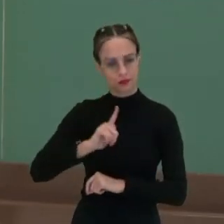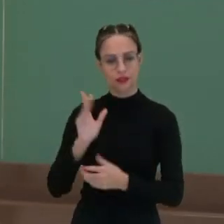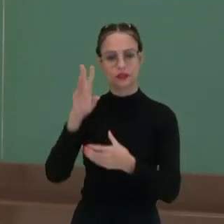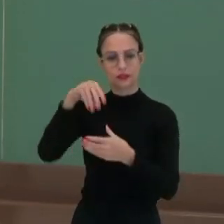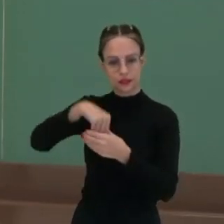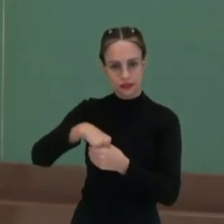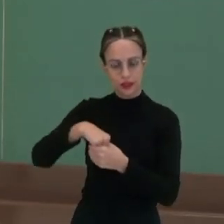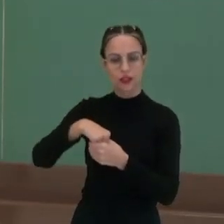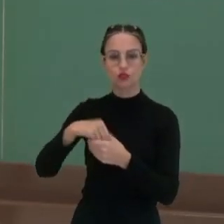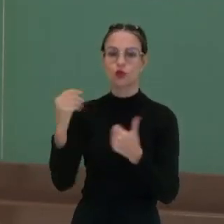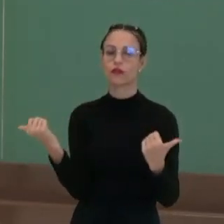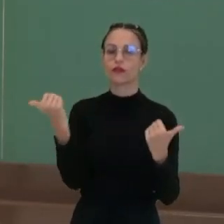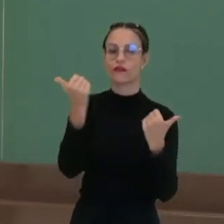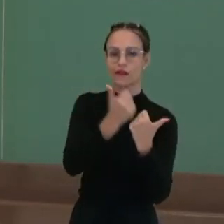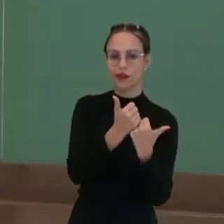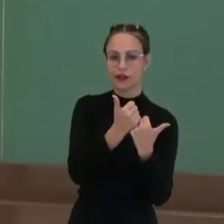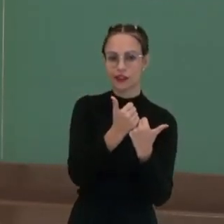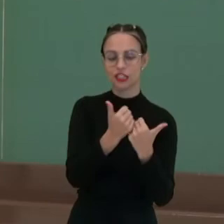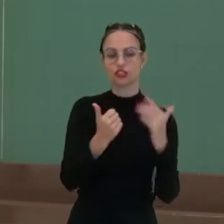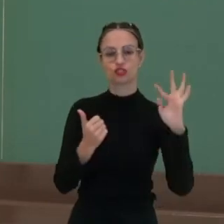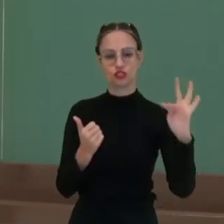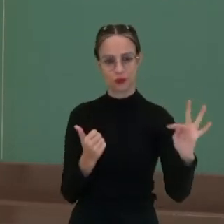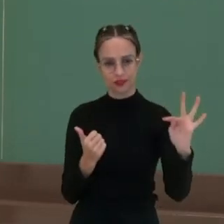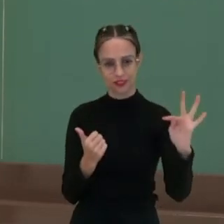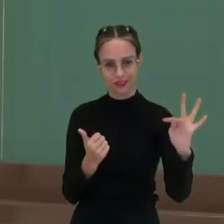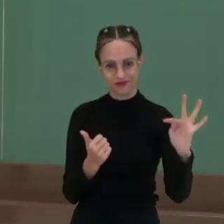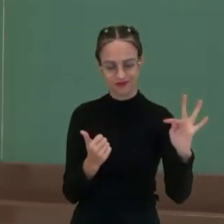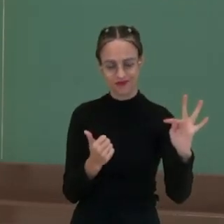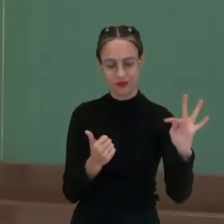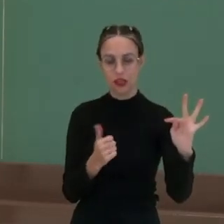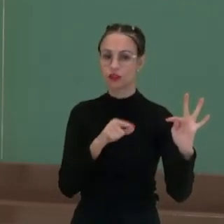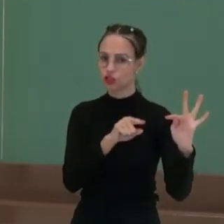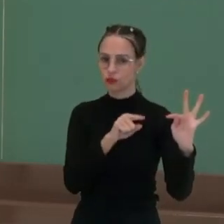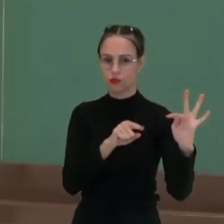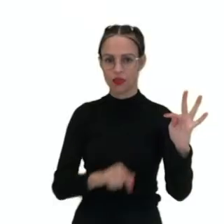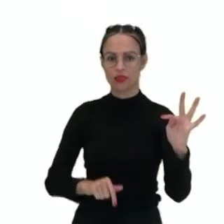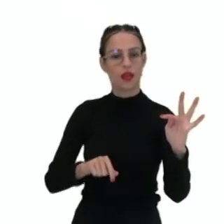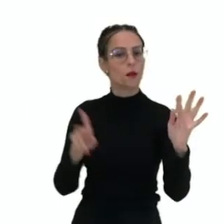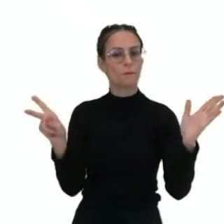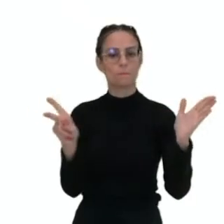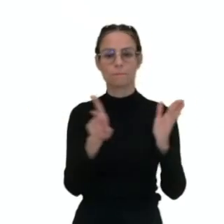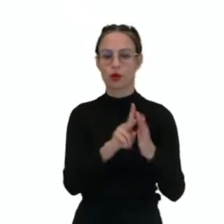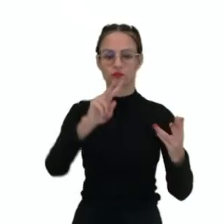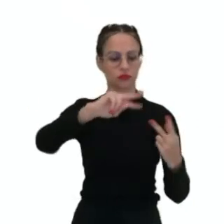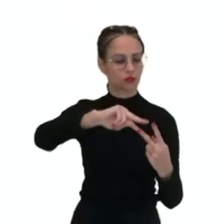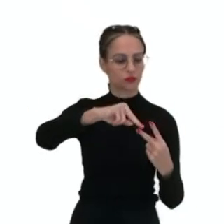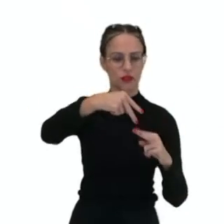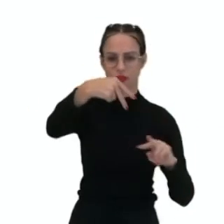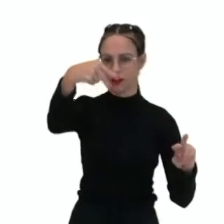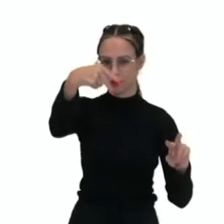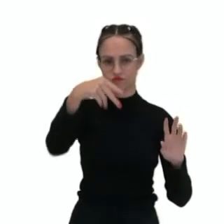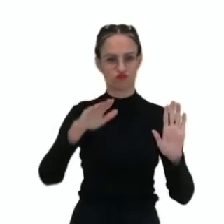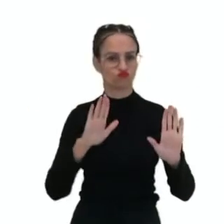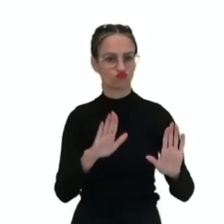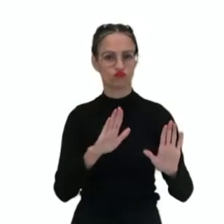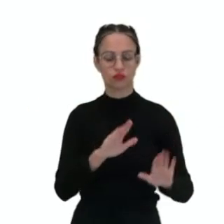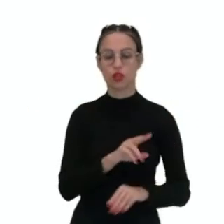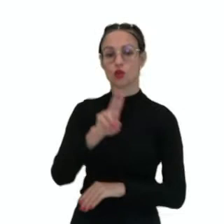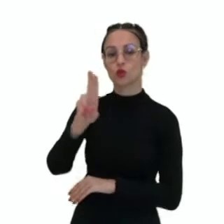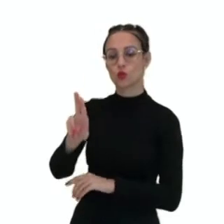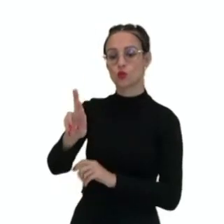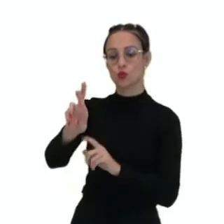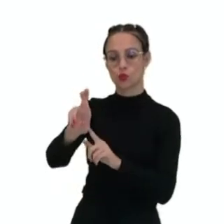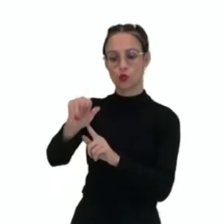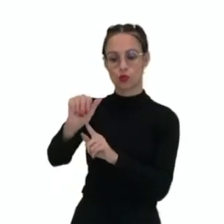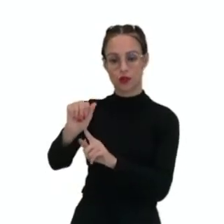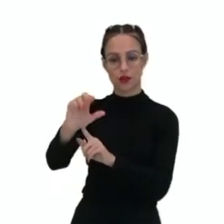no lugar da timina. Então, a timina é exclusiva do DNA. A